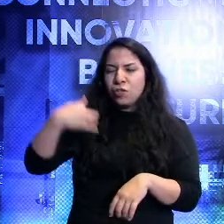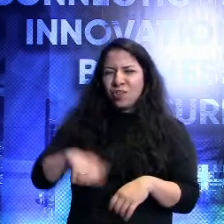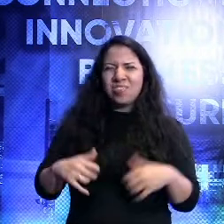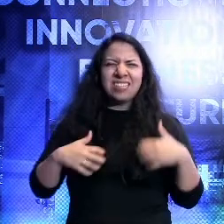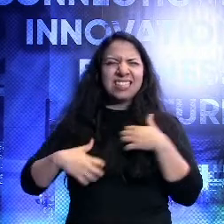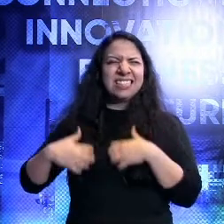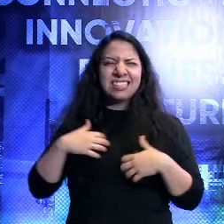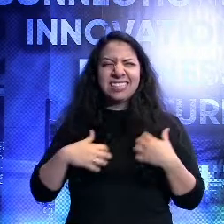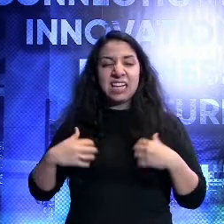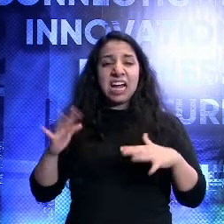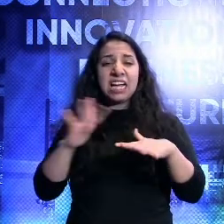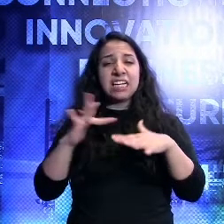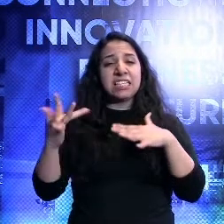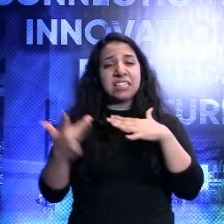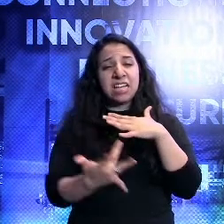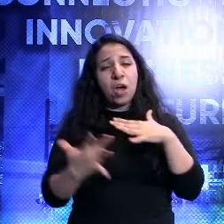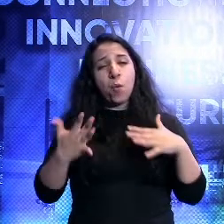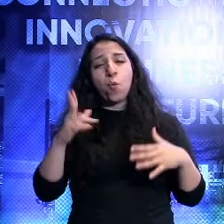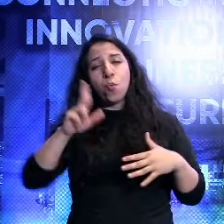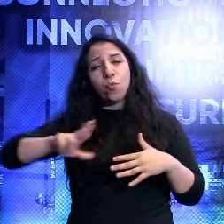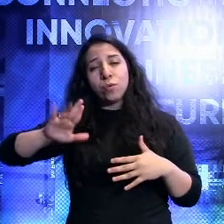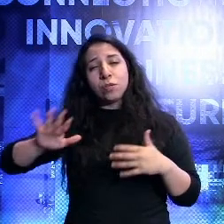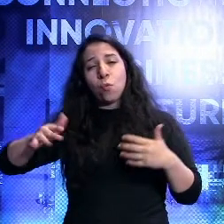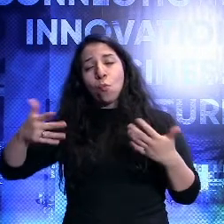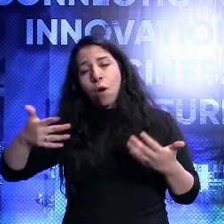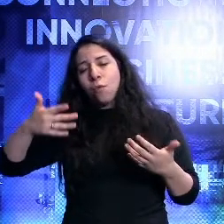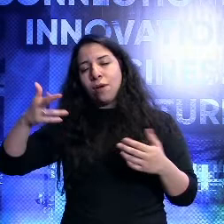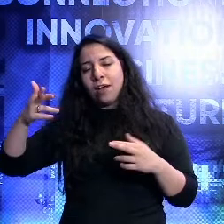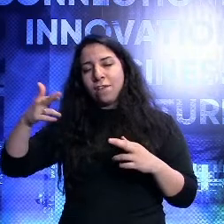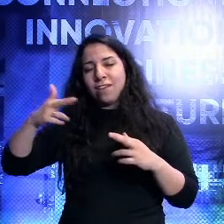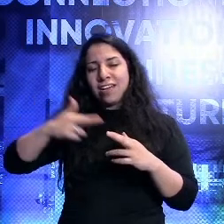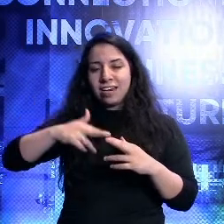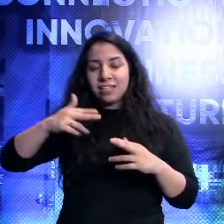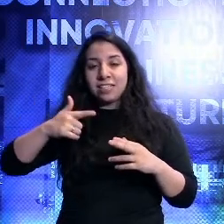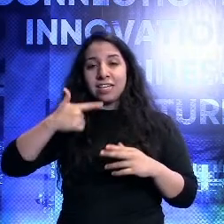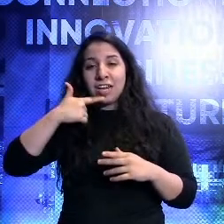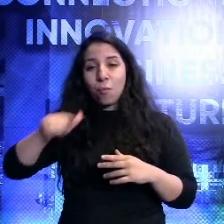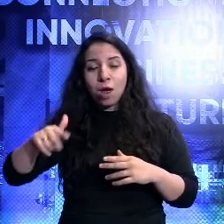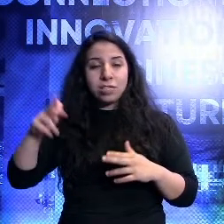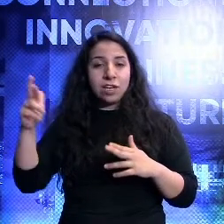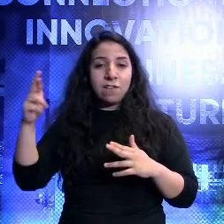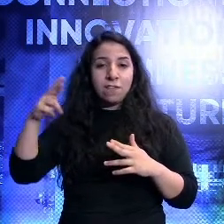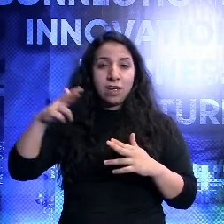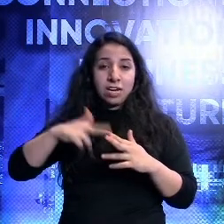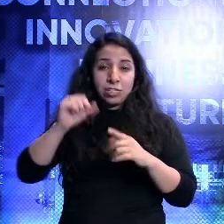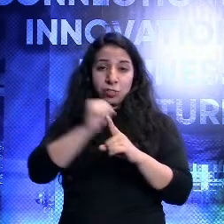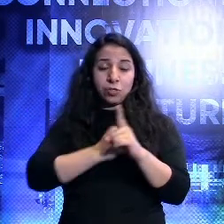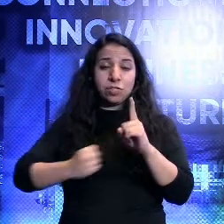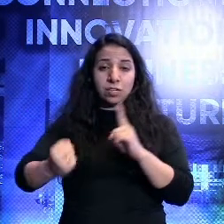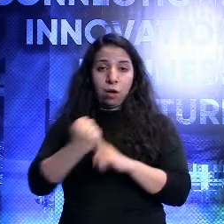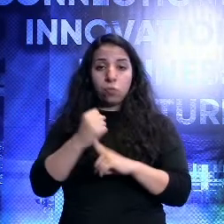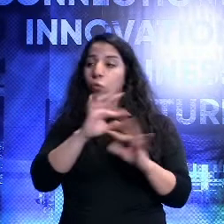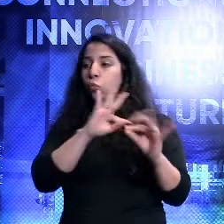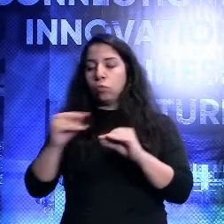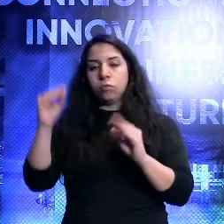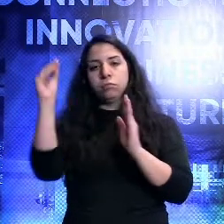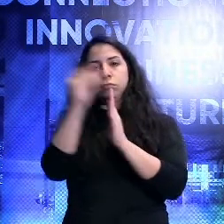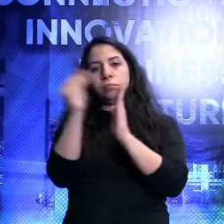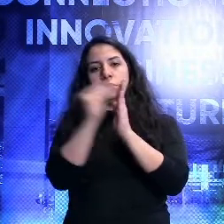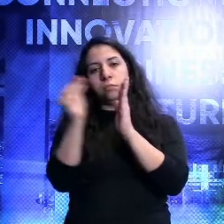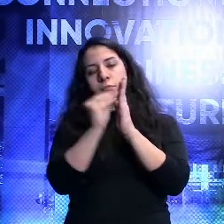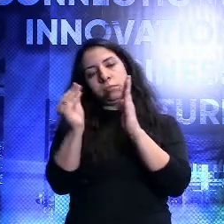frequenta, referências visuais e referências de linguagem. Então, aqui eu tenho tudo que vai estar na ficha da persona,